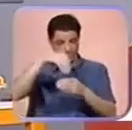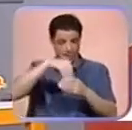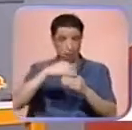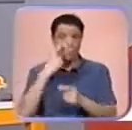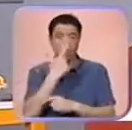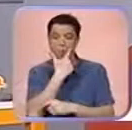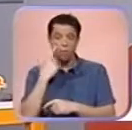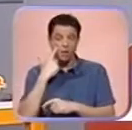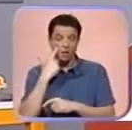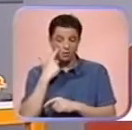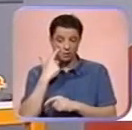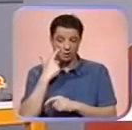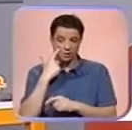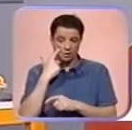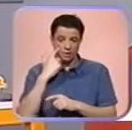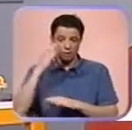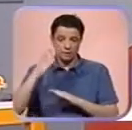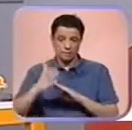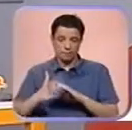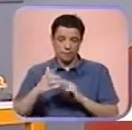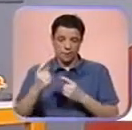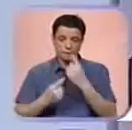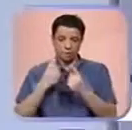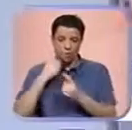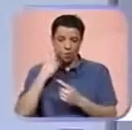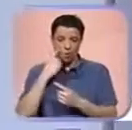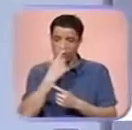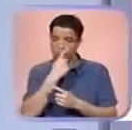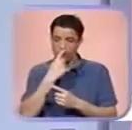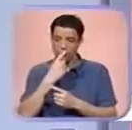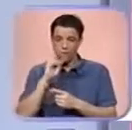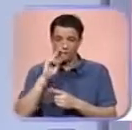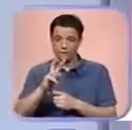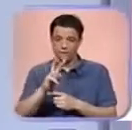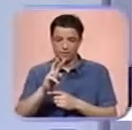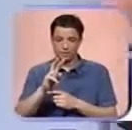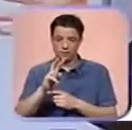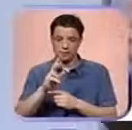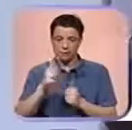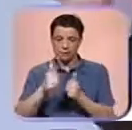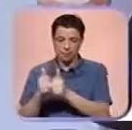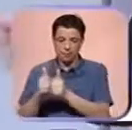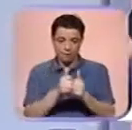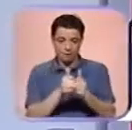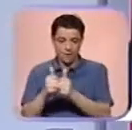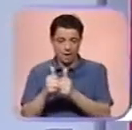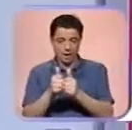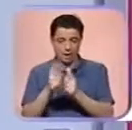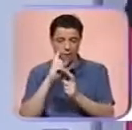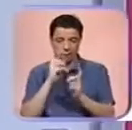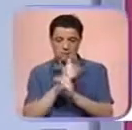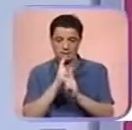estrabismos que ocorrem por questões sensoriais, o olho não vê, então não tem o estímulo para acompanhar o outro olho e a certa